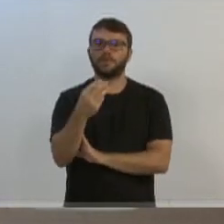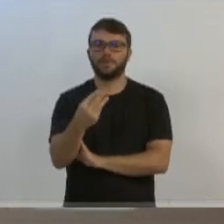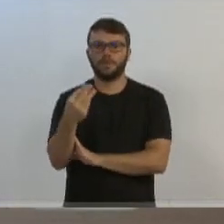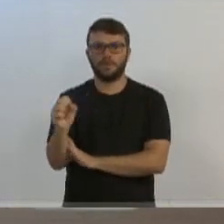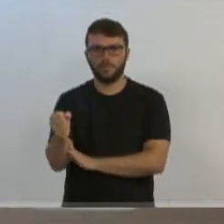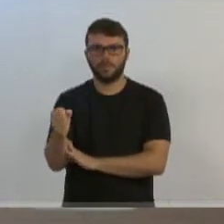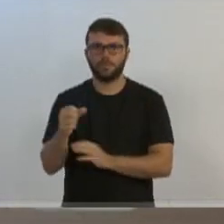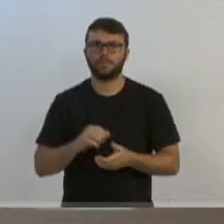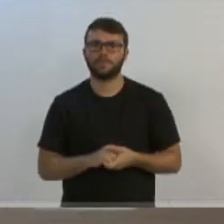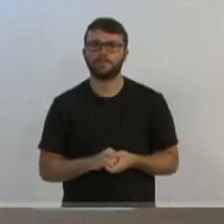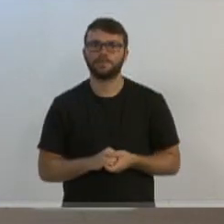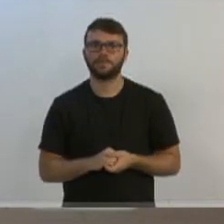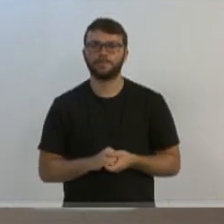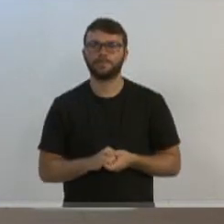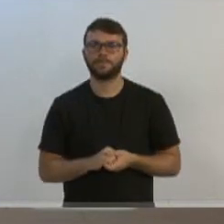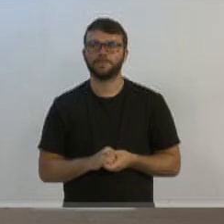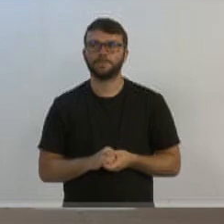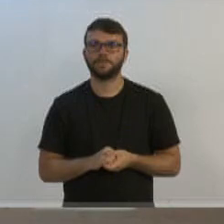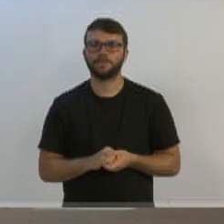1838.